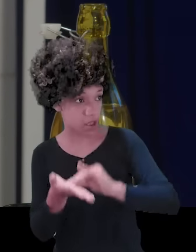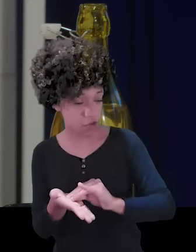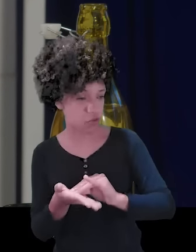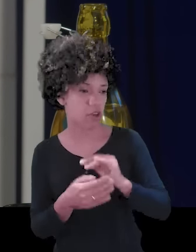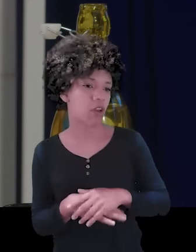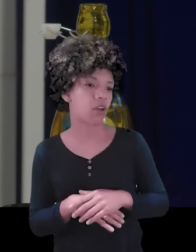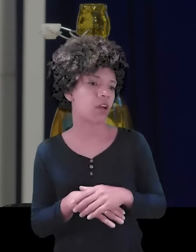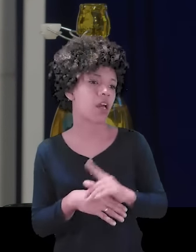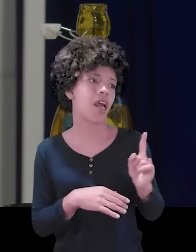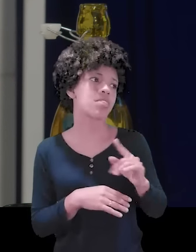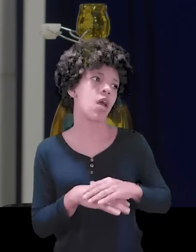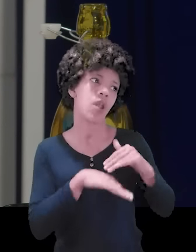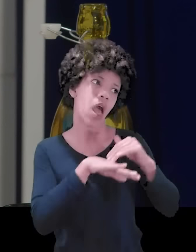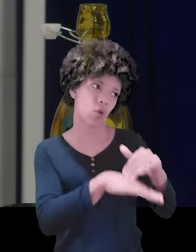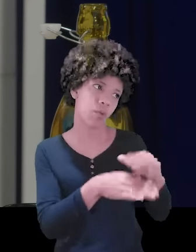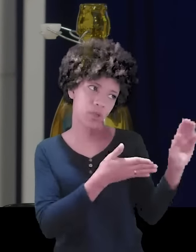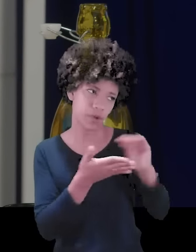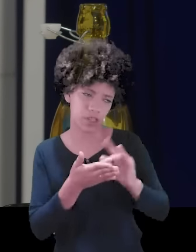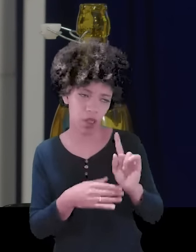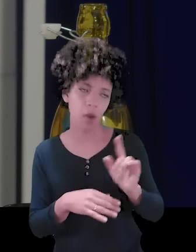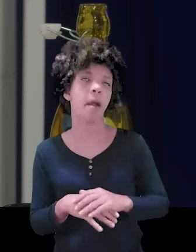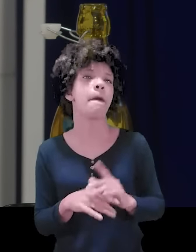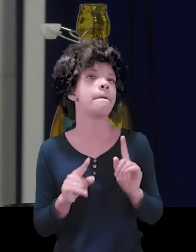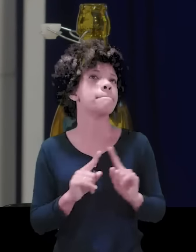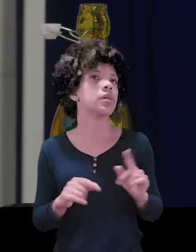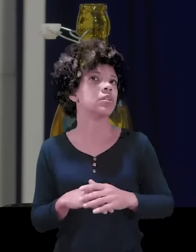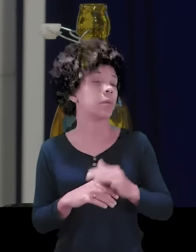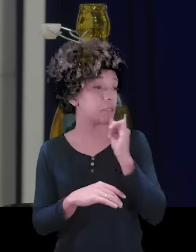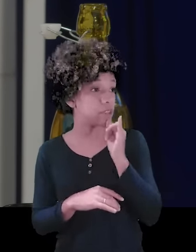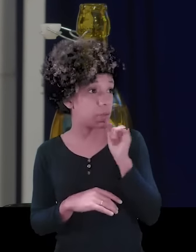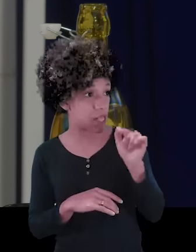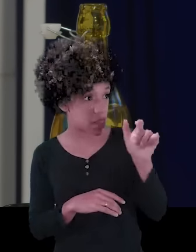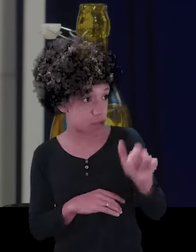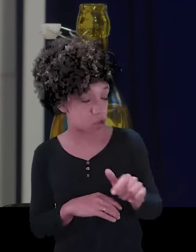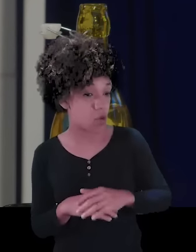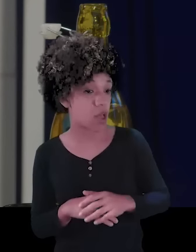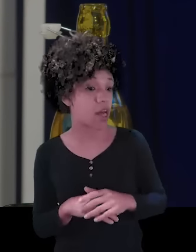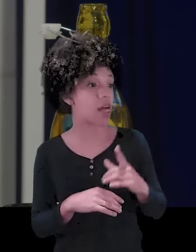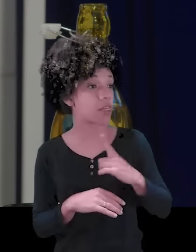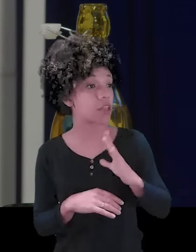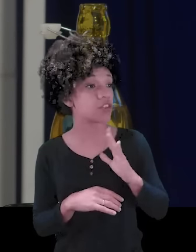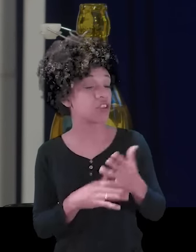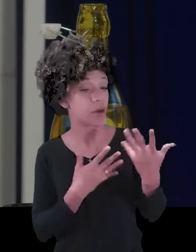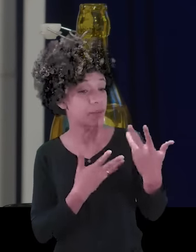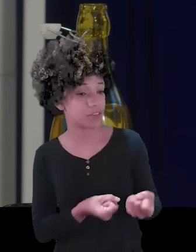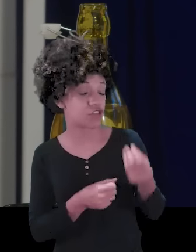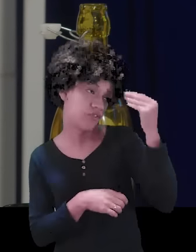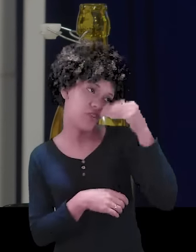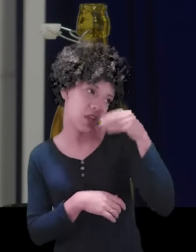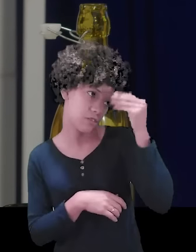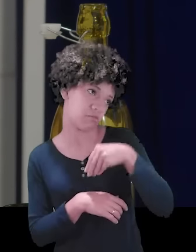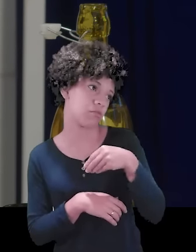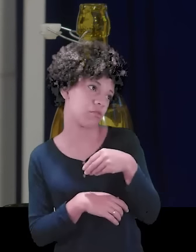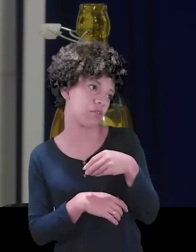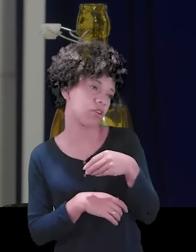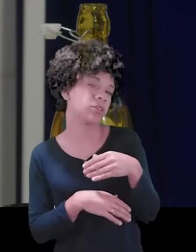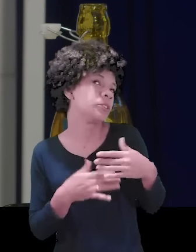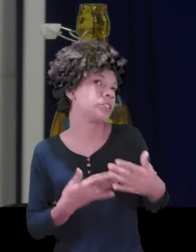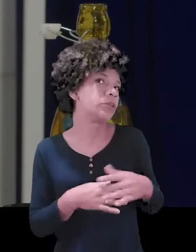não querendo colocar se a culpa no Mirante entendeu mas essa pessoa vem numa condição já de vulnerabilidade